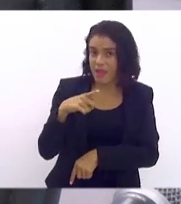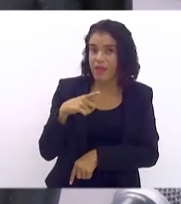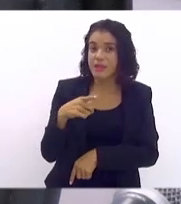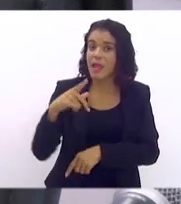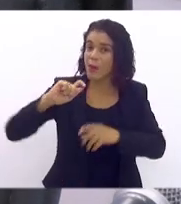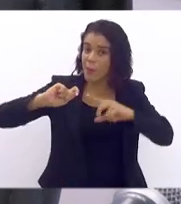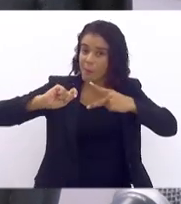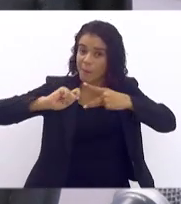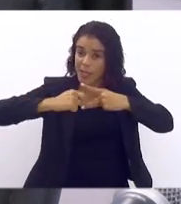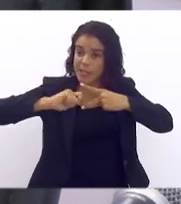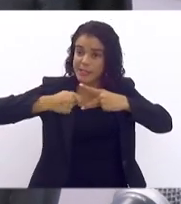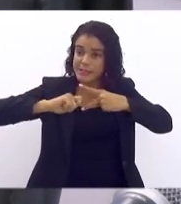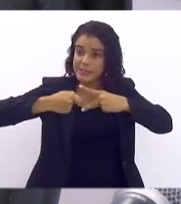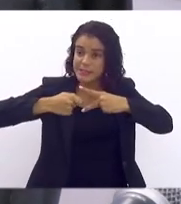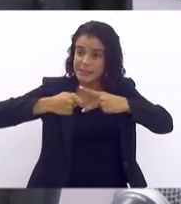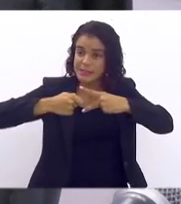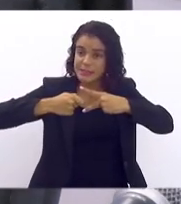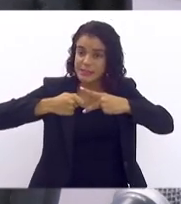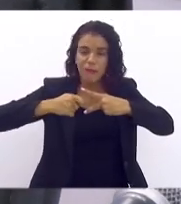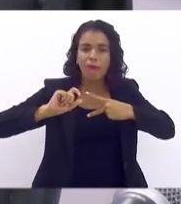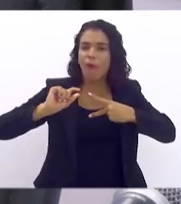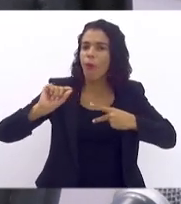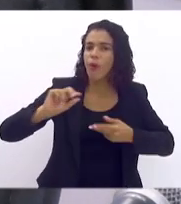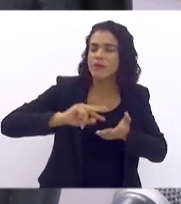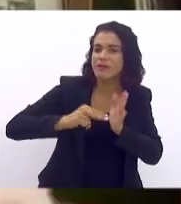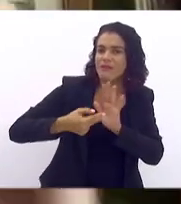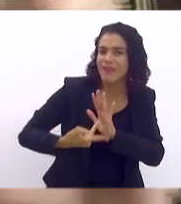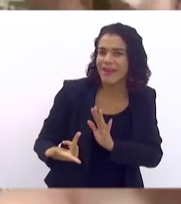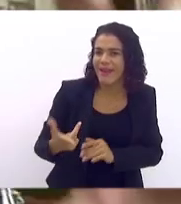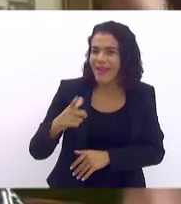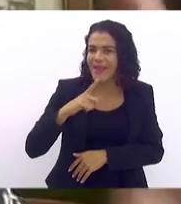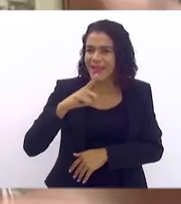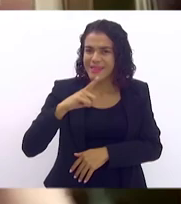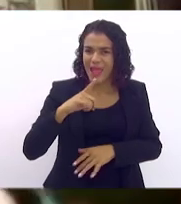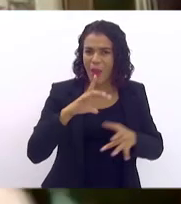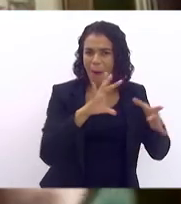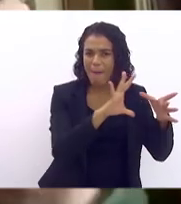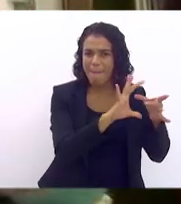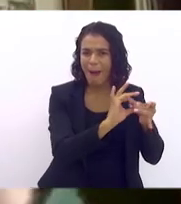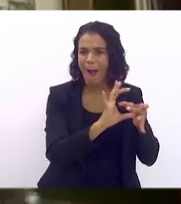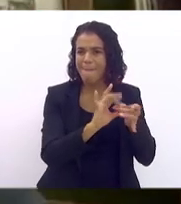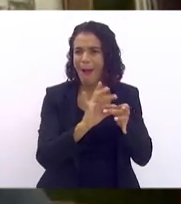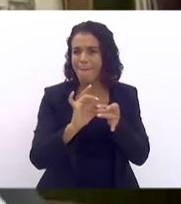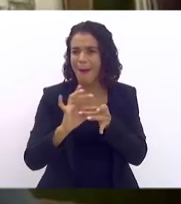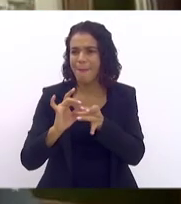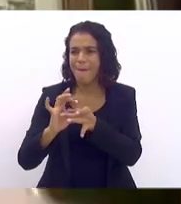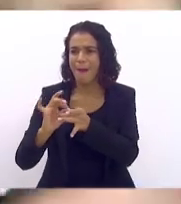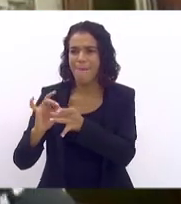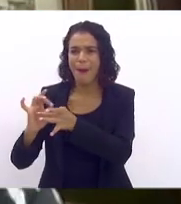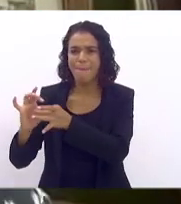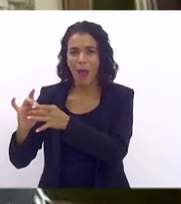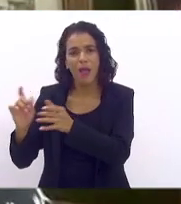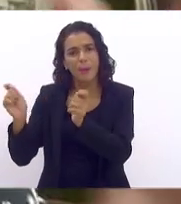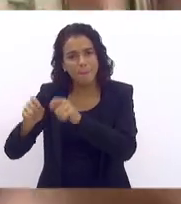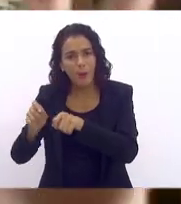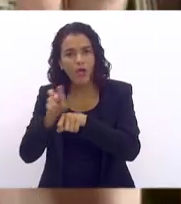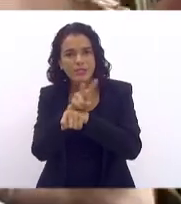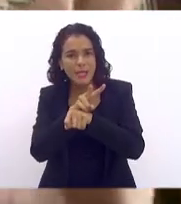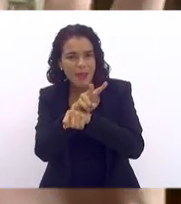Pix, você faz um Pix. Ou seja, existe toda uma cadeia que pode, inclusive, ser